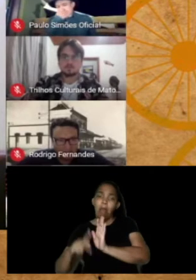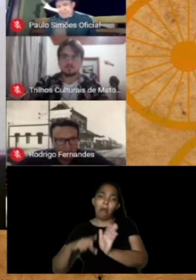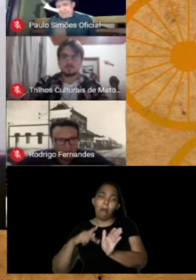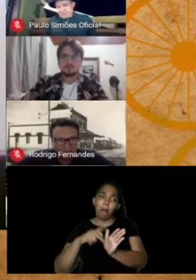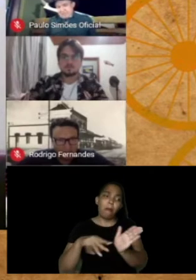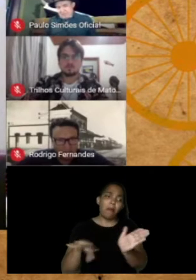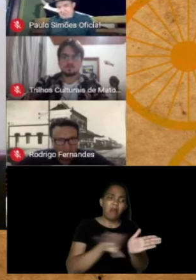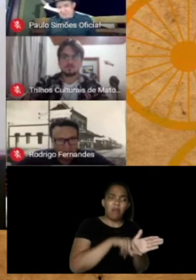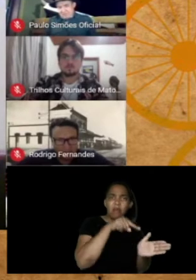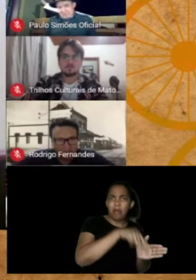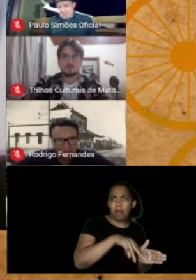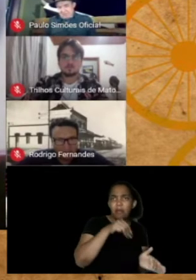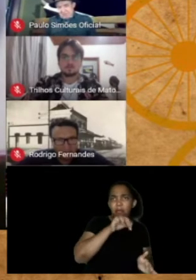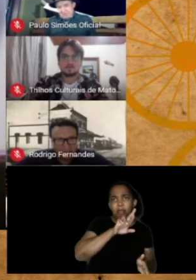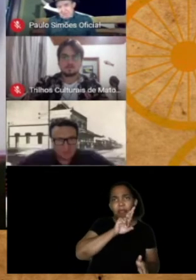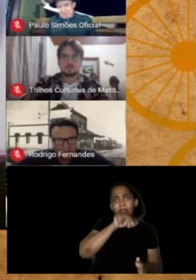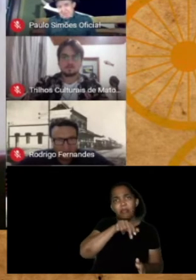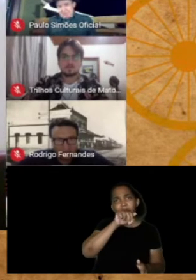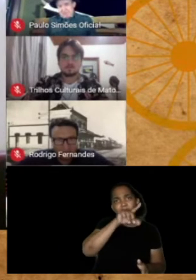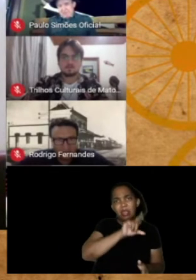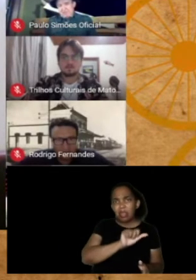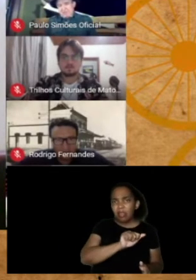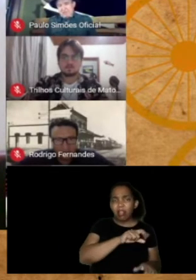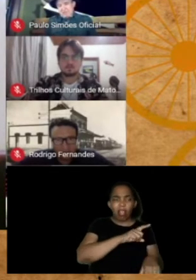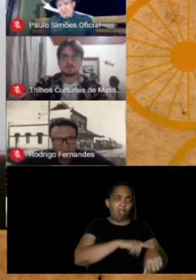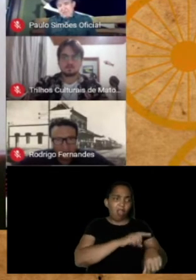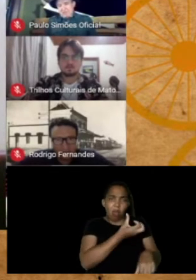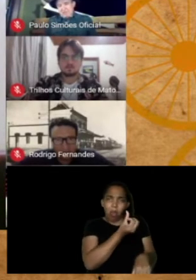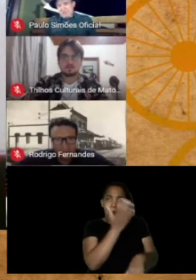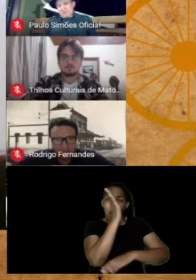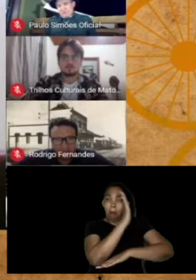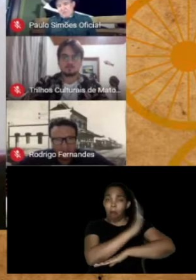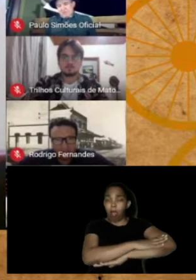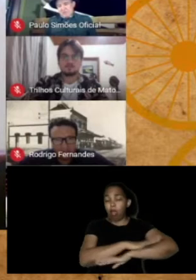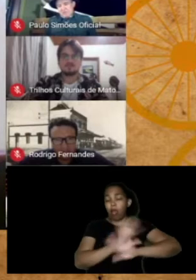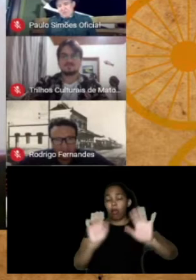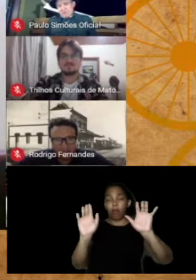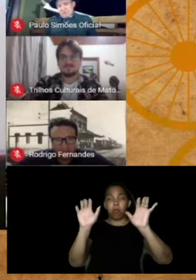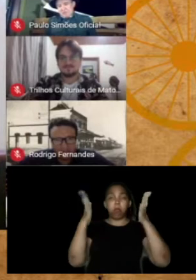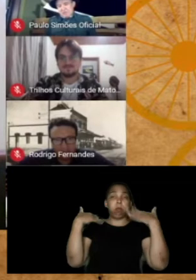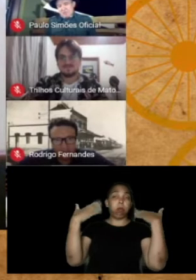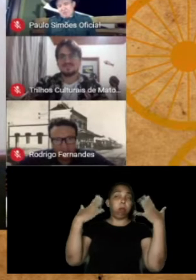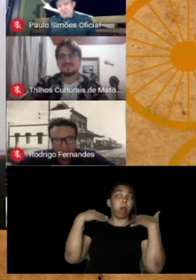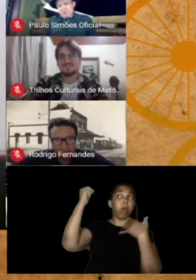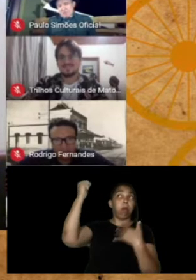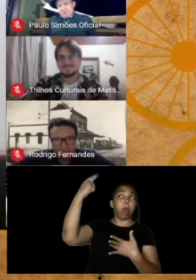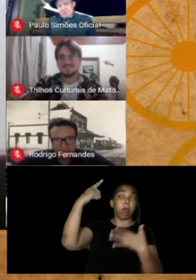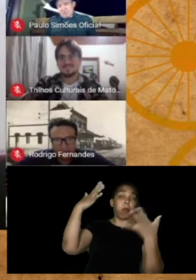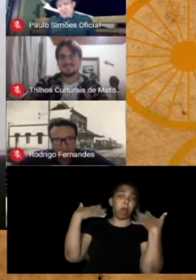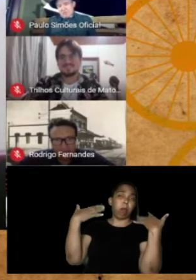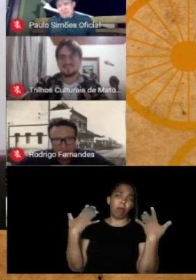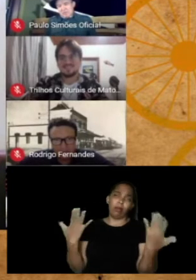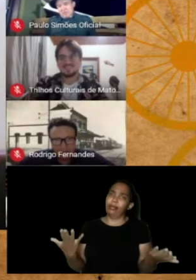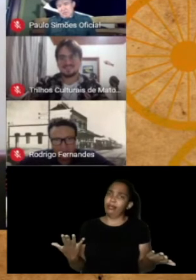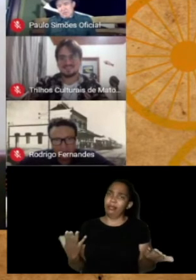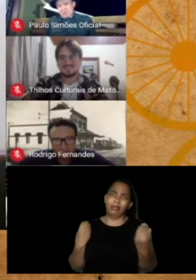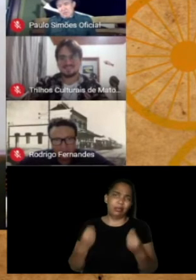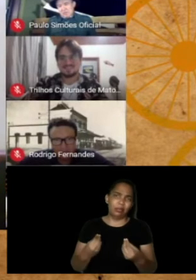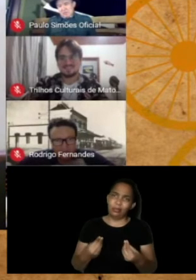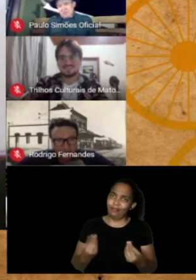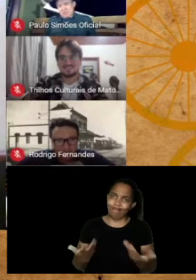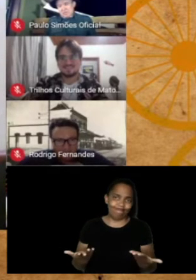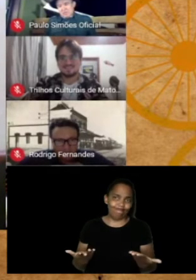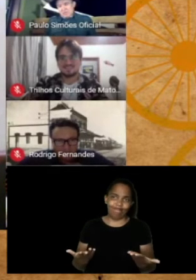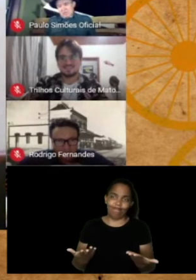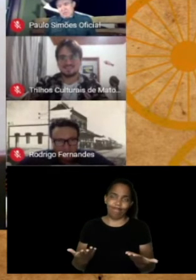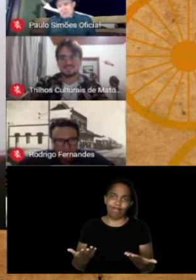tarde, num calor que normalmente faz, gente, não tem estrutura. Isso